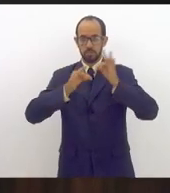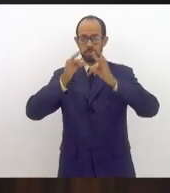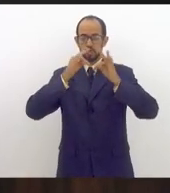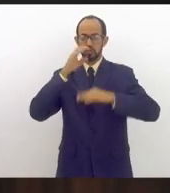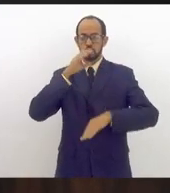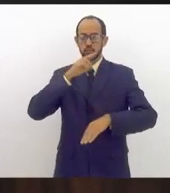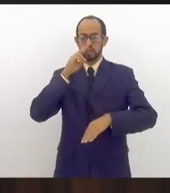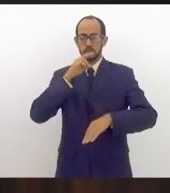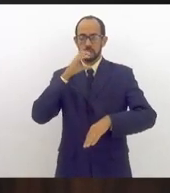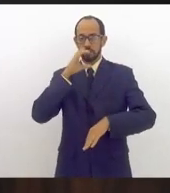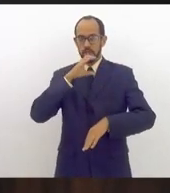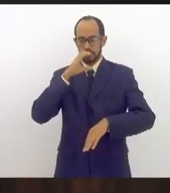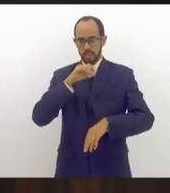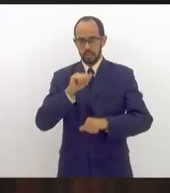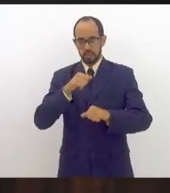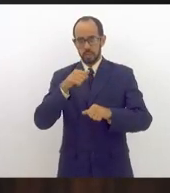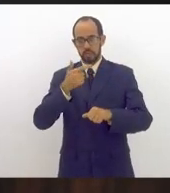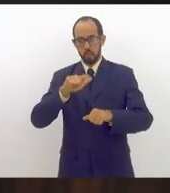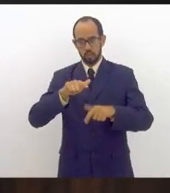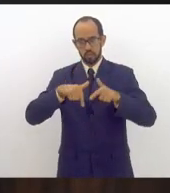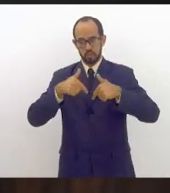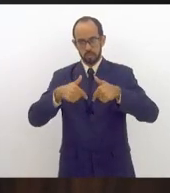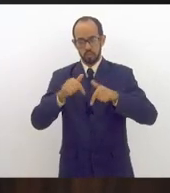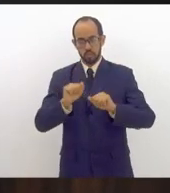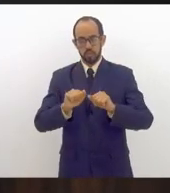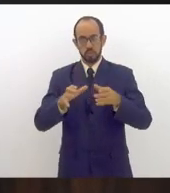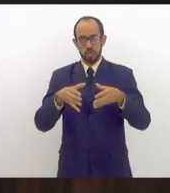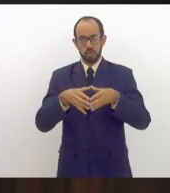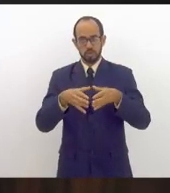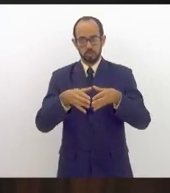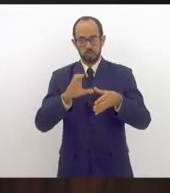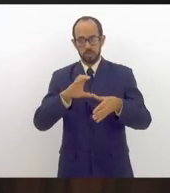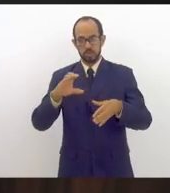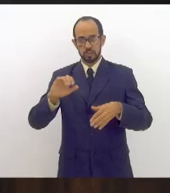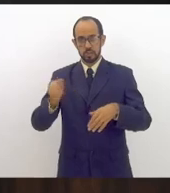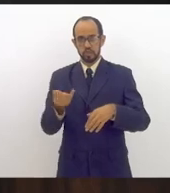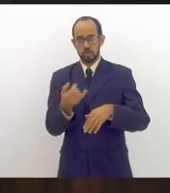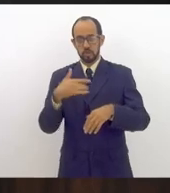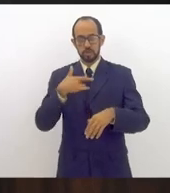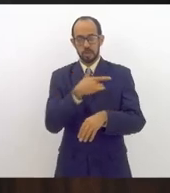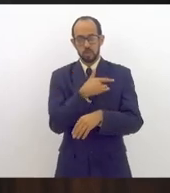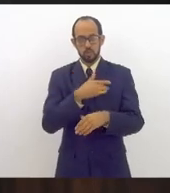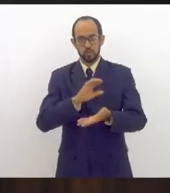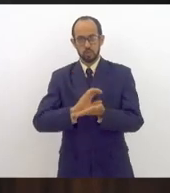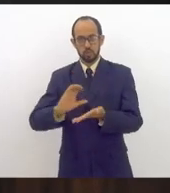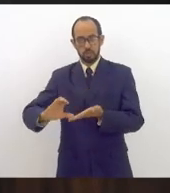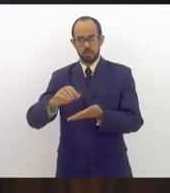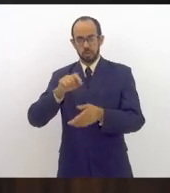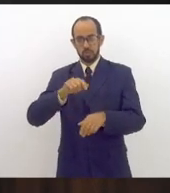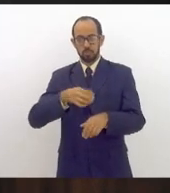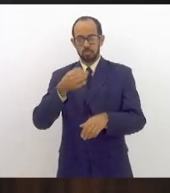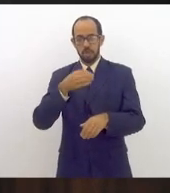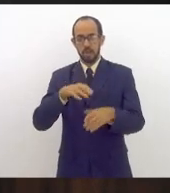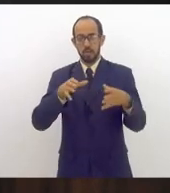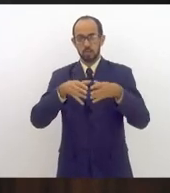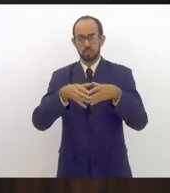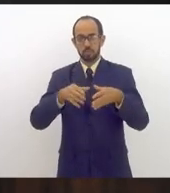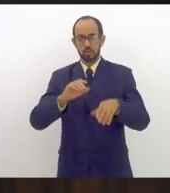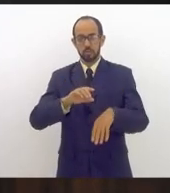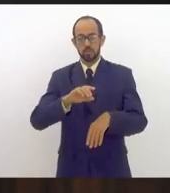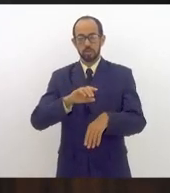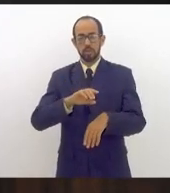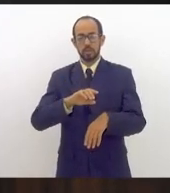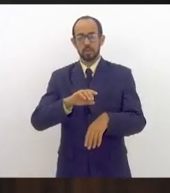outras providências. Pendente de pareceres das comissões de Constituição e Justiça, de Saúde e de Orçamento. Para emitir parecer pela Comissão de Constituição e Justiça,